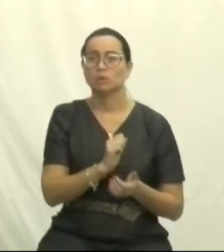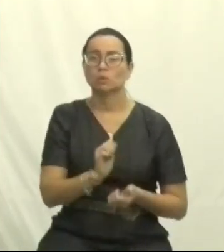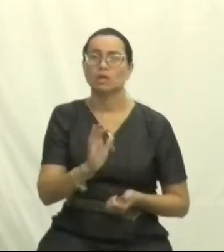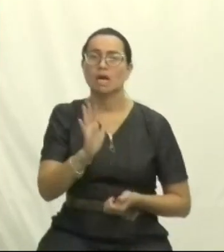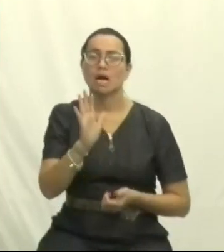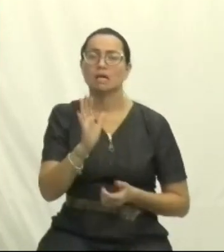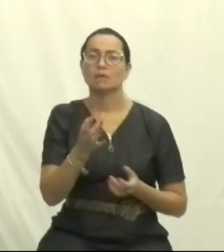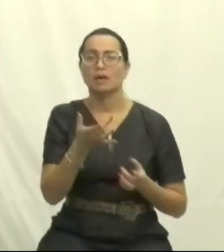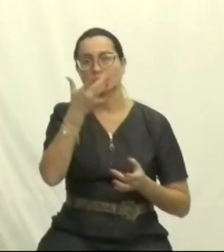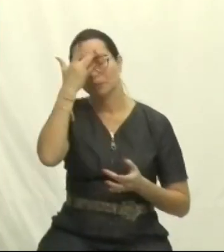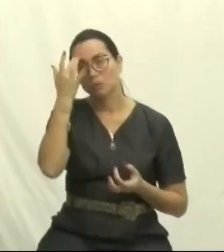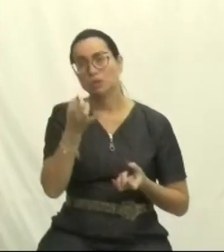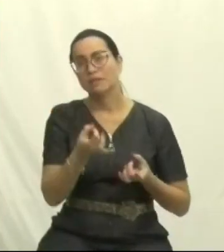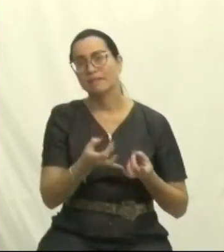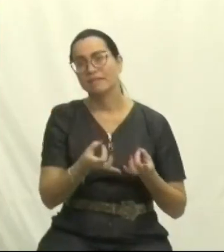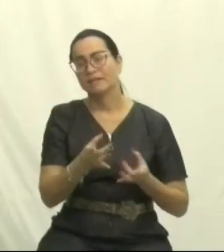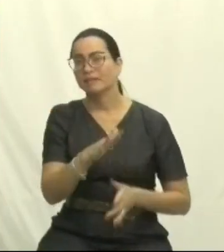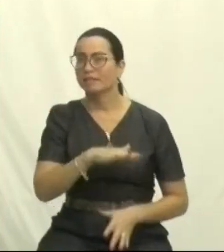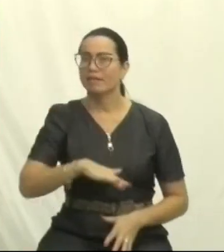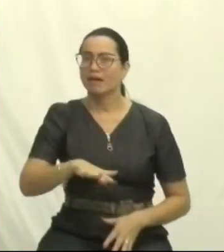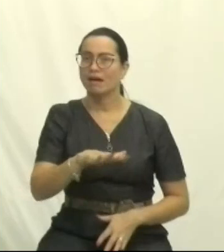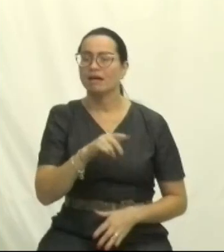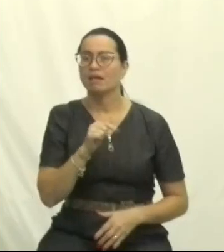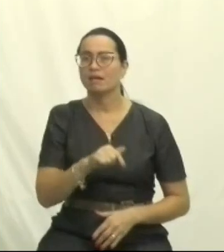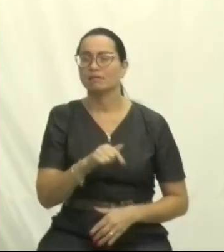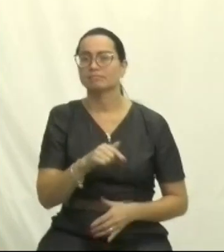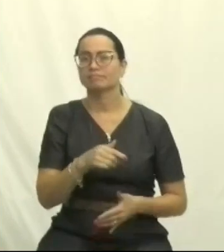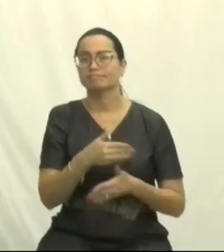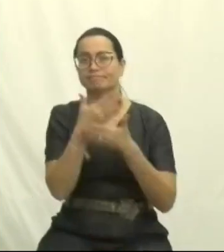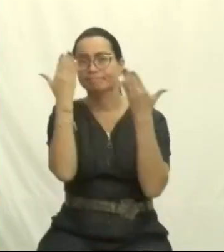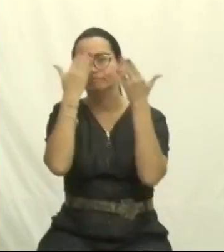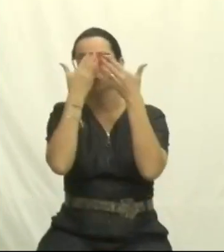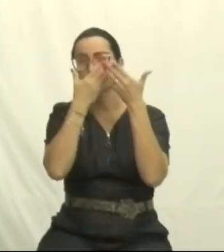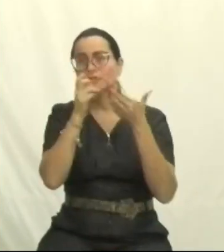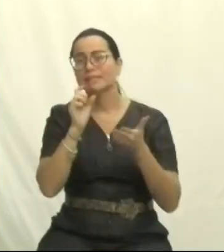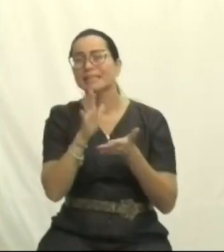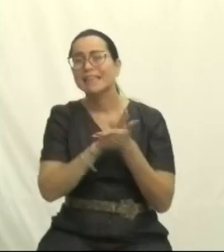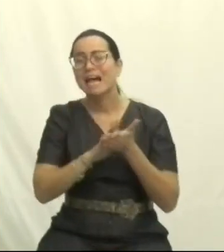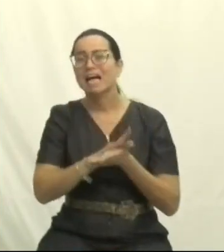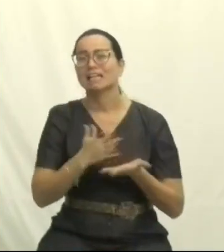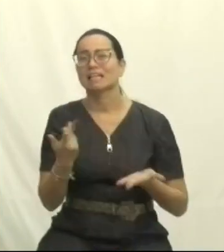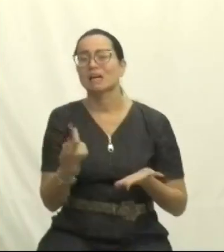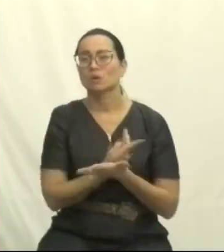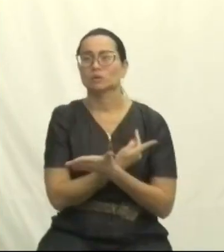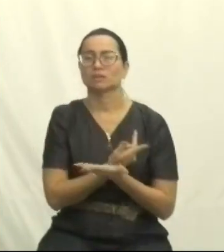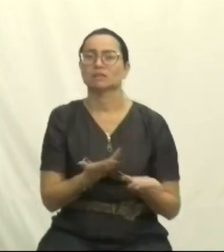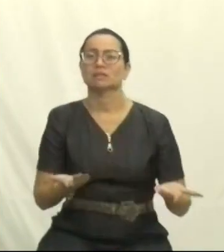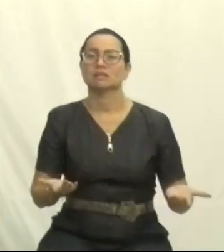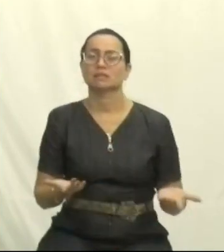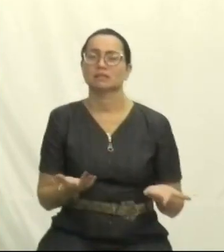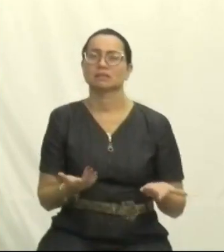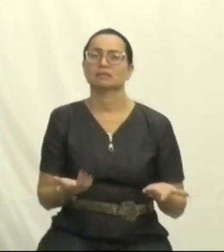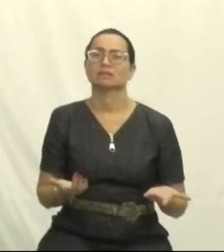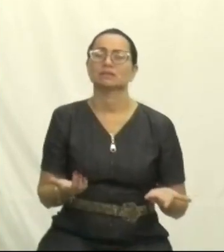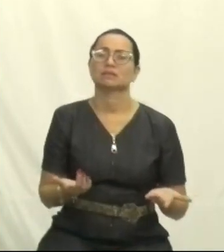ali, que infelizmente não estão tendo uma perspectiva de datas